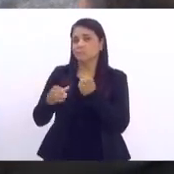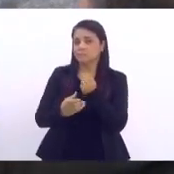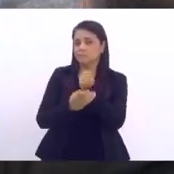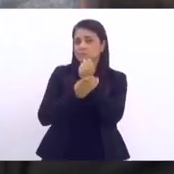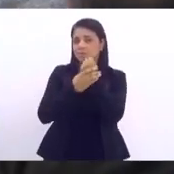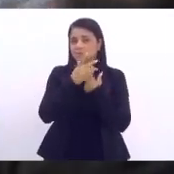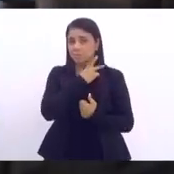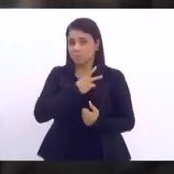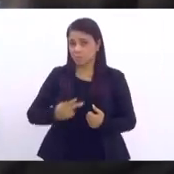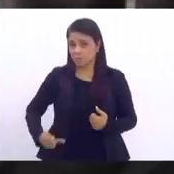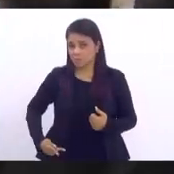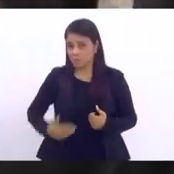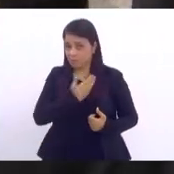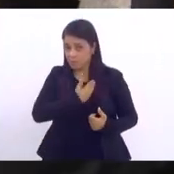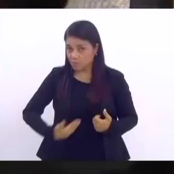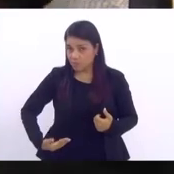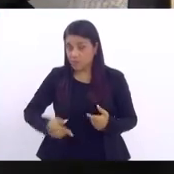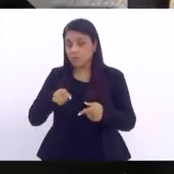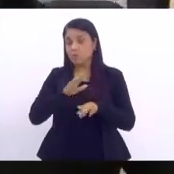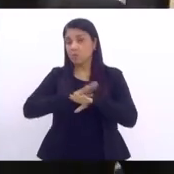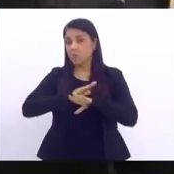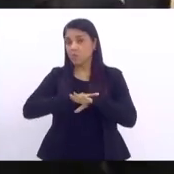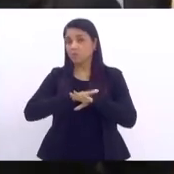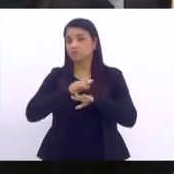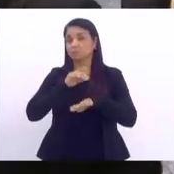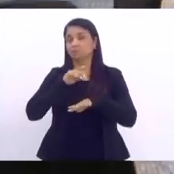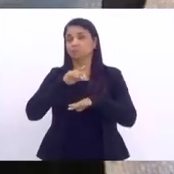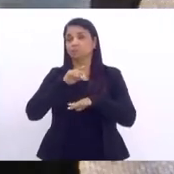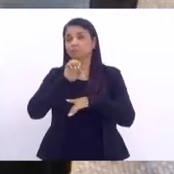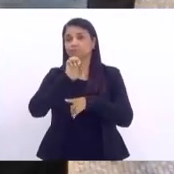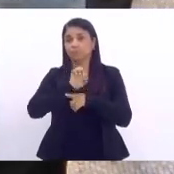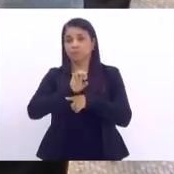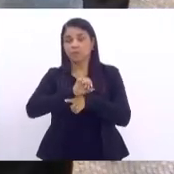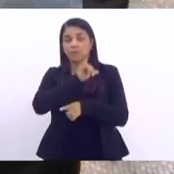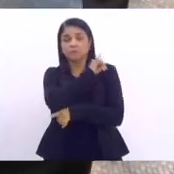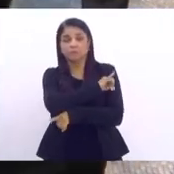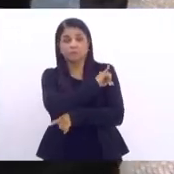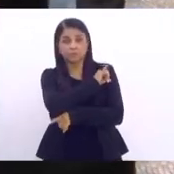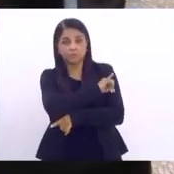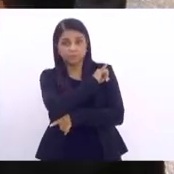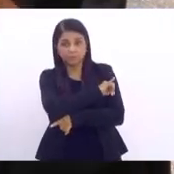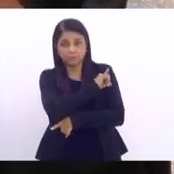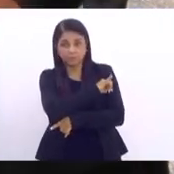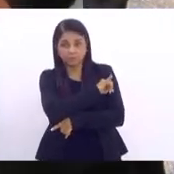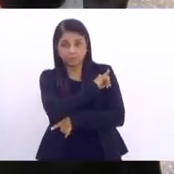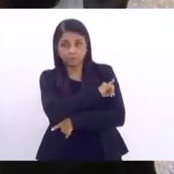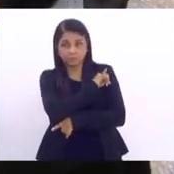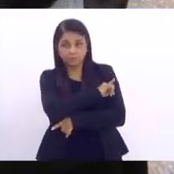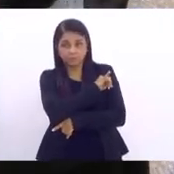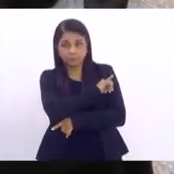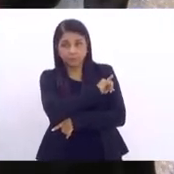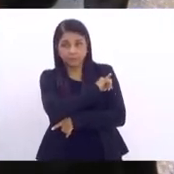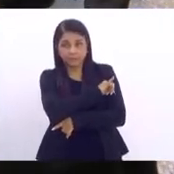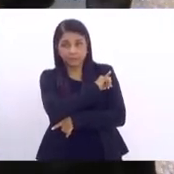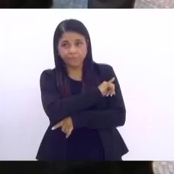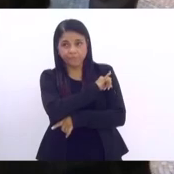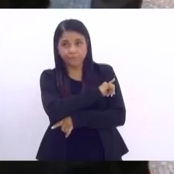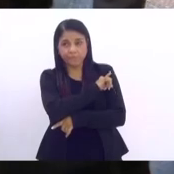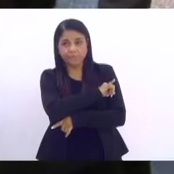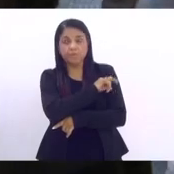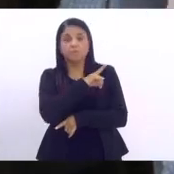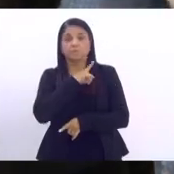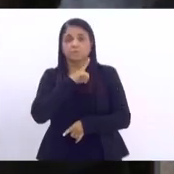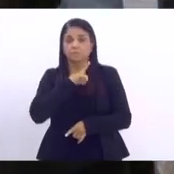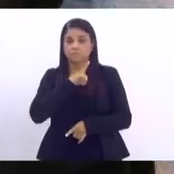de Janeiro, só um minutinho, deputado, que naquele momento o Estado do Rio de Janeiro tinha as polícias